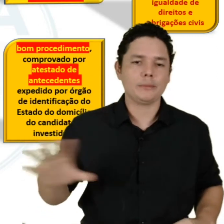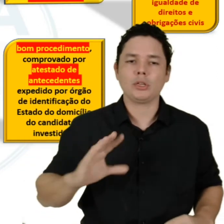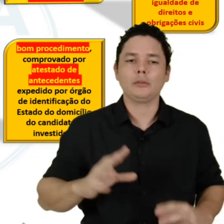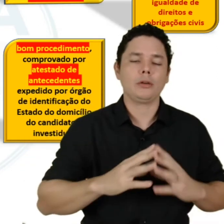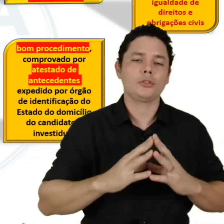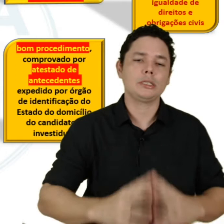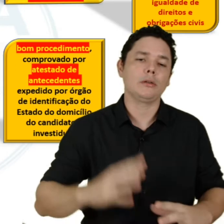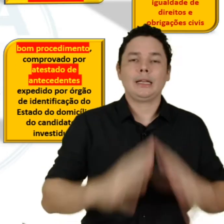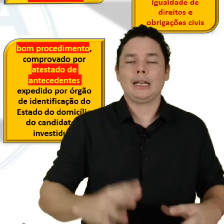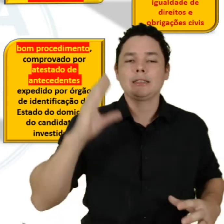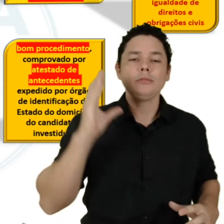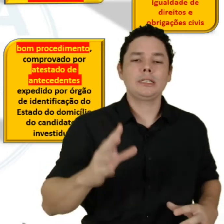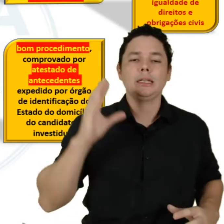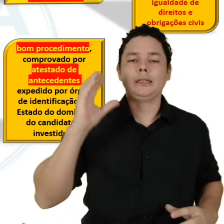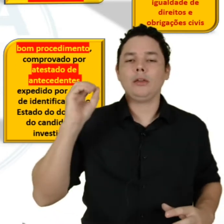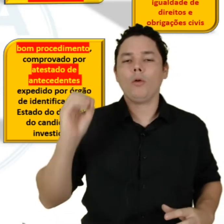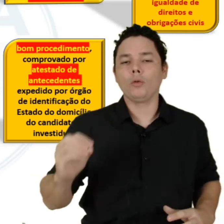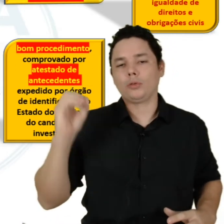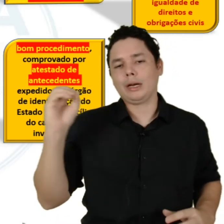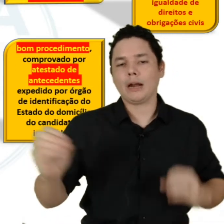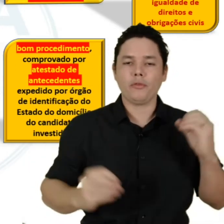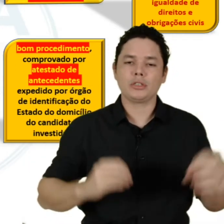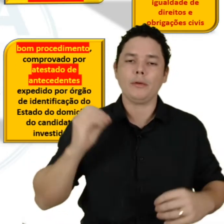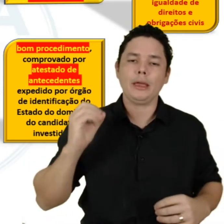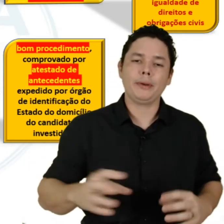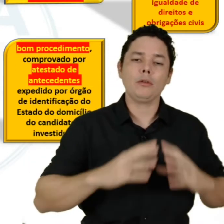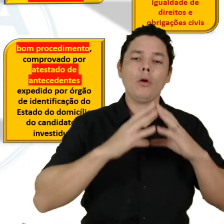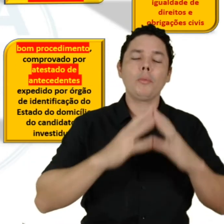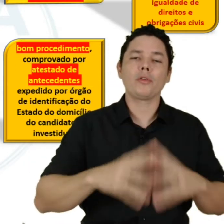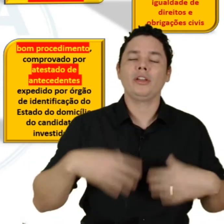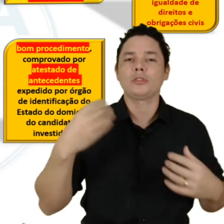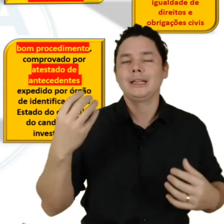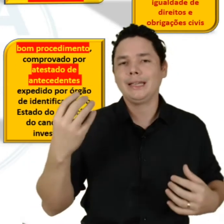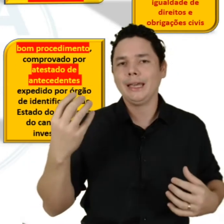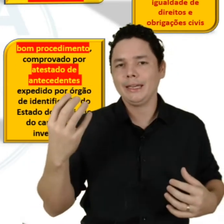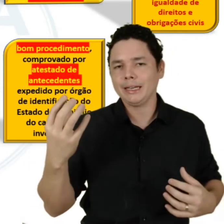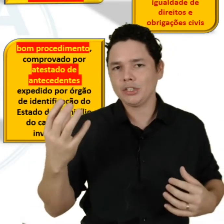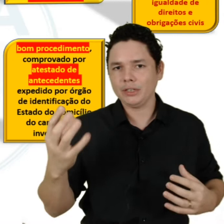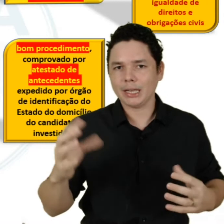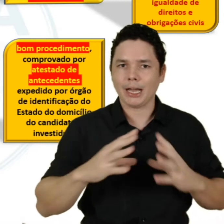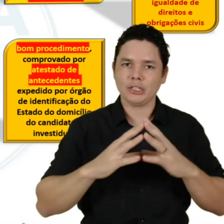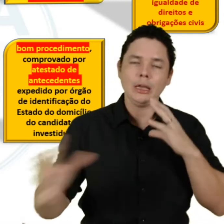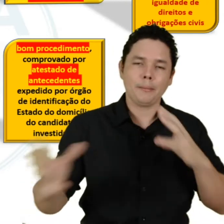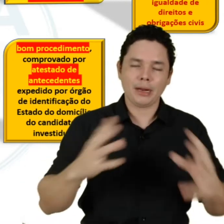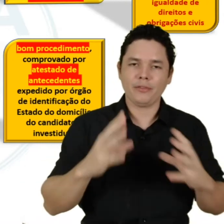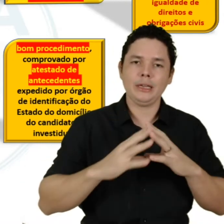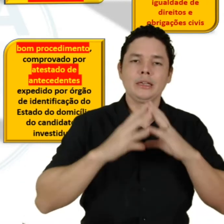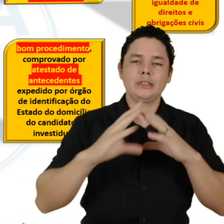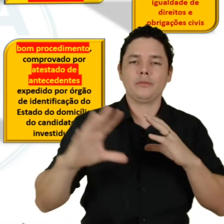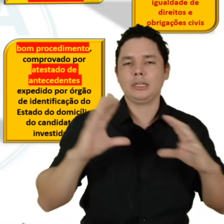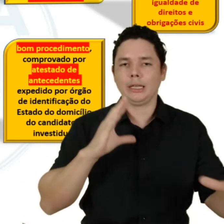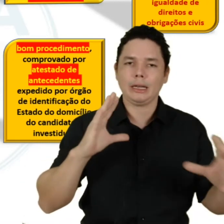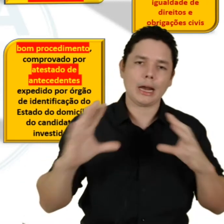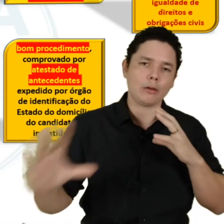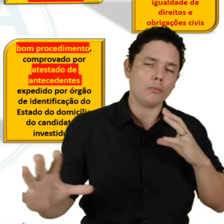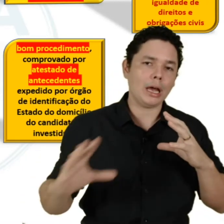foi recepcionado pela Constituição. Declaração se detém outro cargo, função, emprego ou proventos de inatividade, né? Para ver se